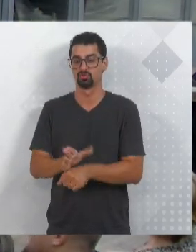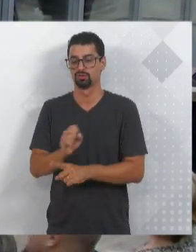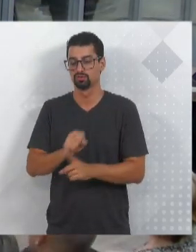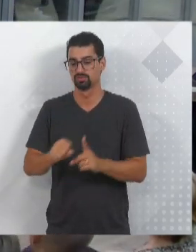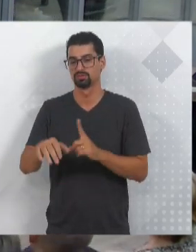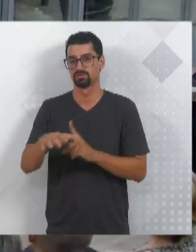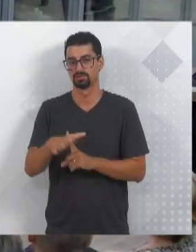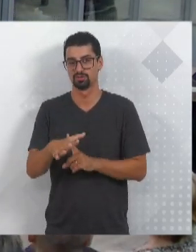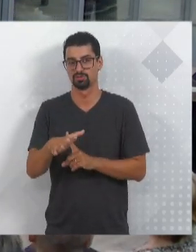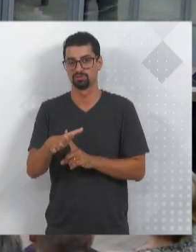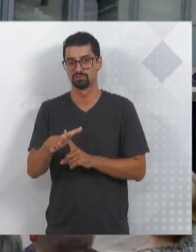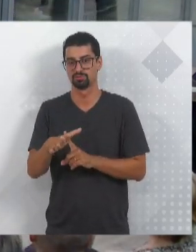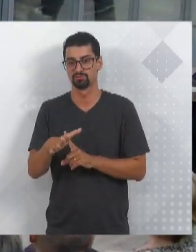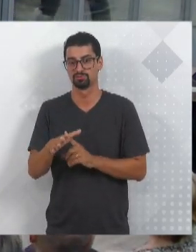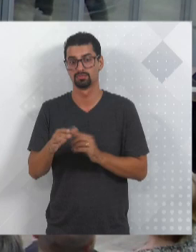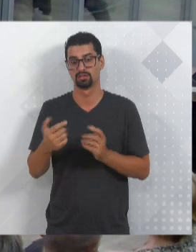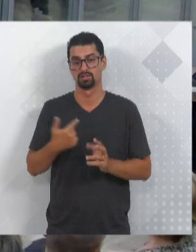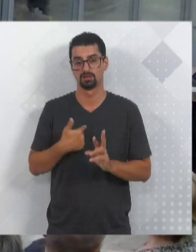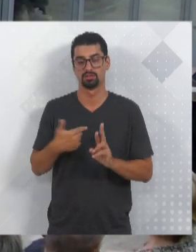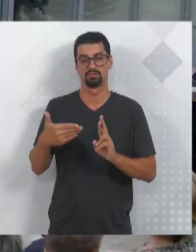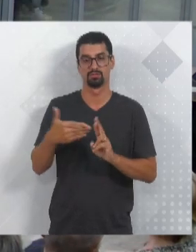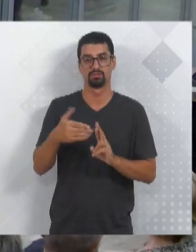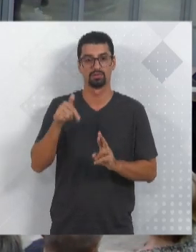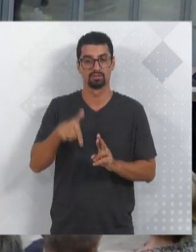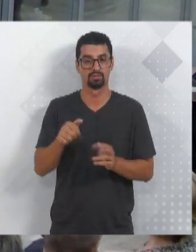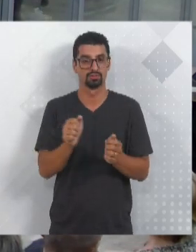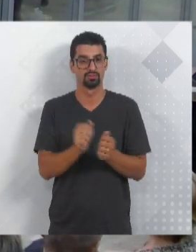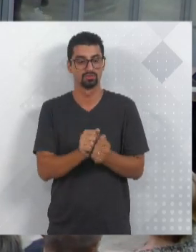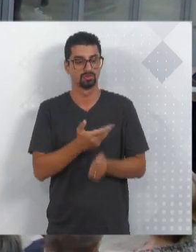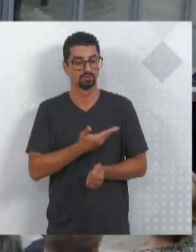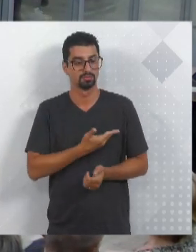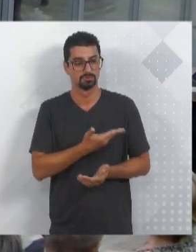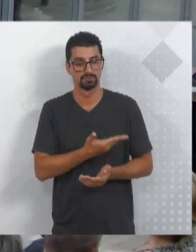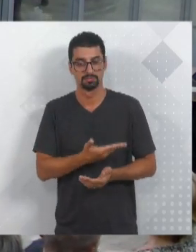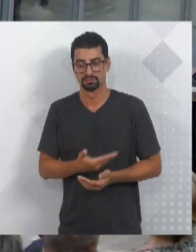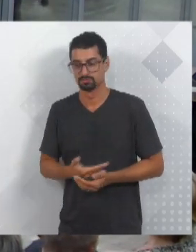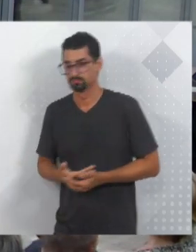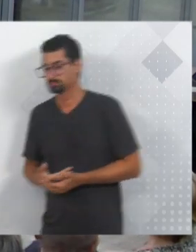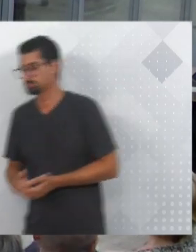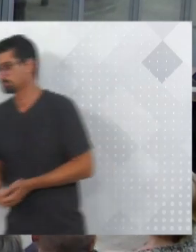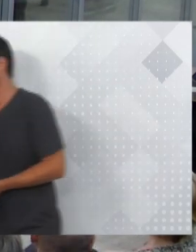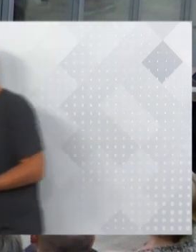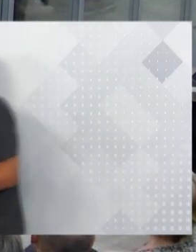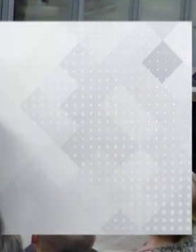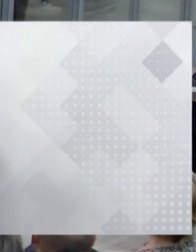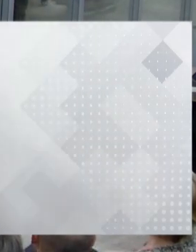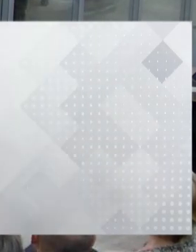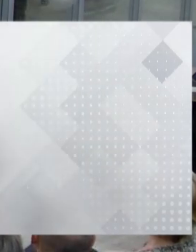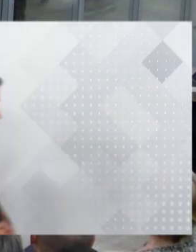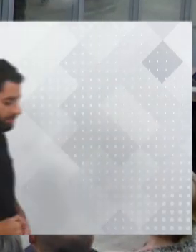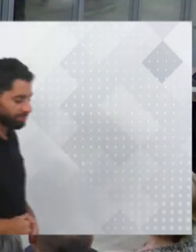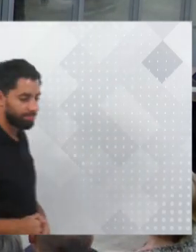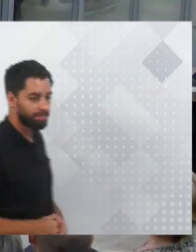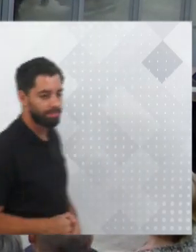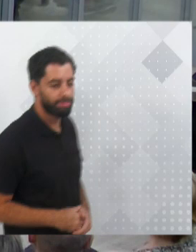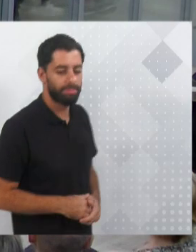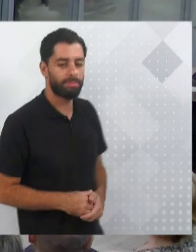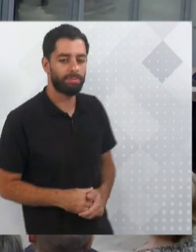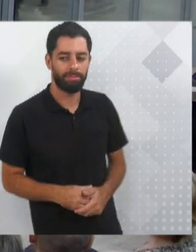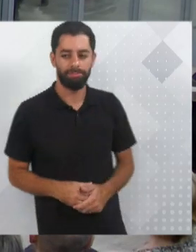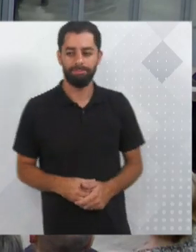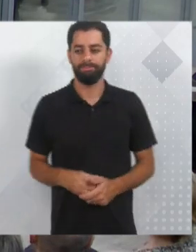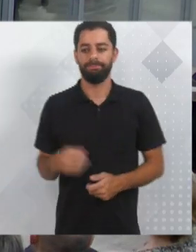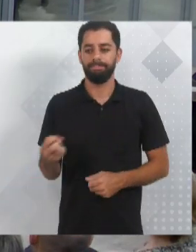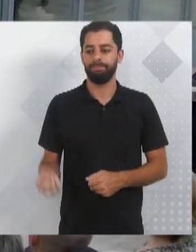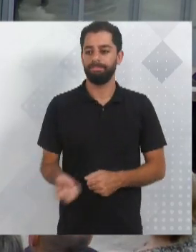social, a qual eu represento aqui junto com os meus colegas. Dentre as demandas apontadas,